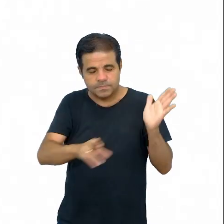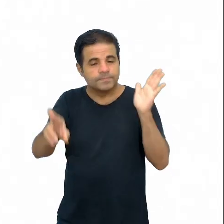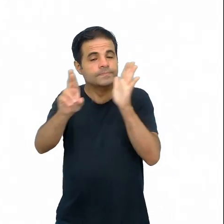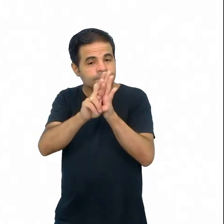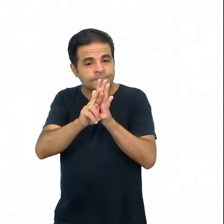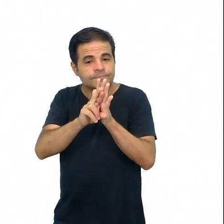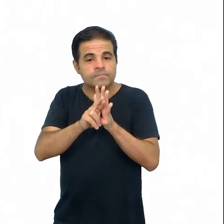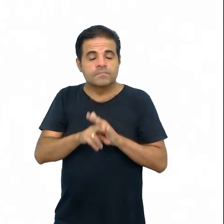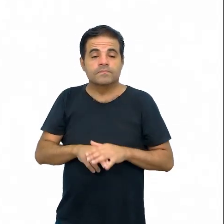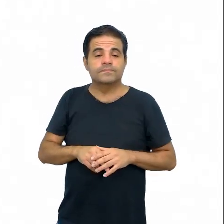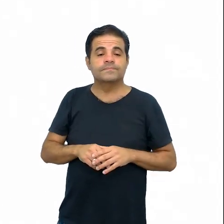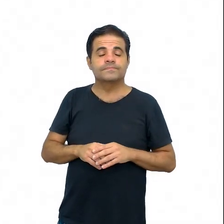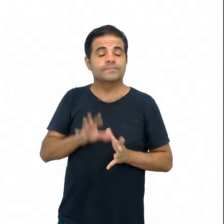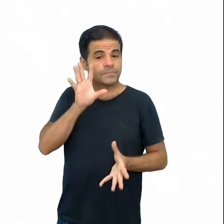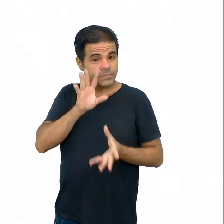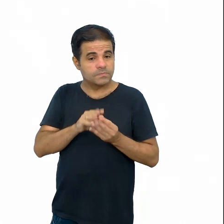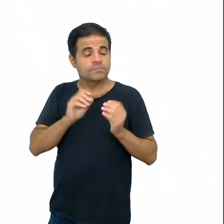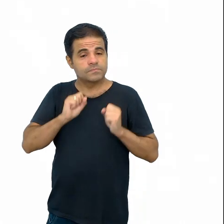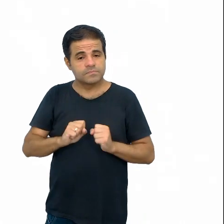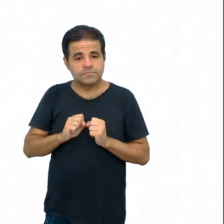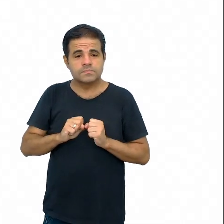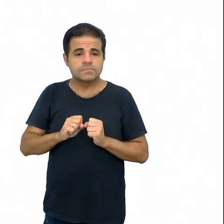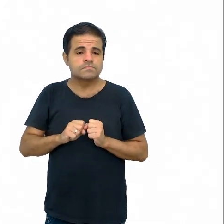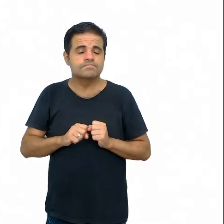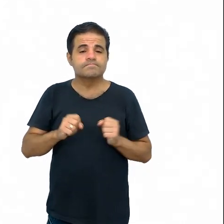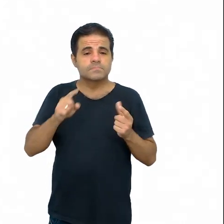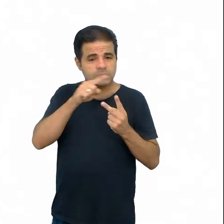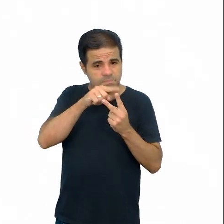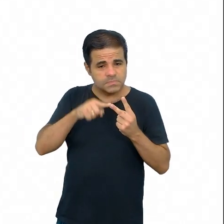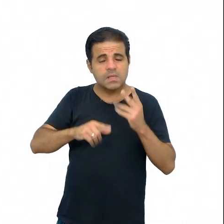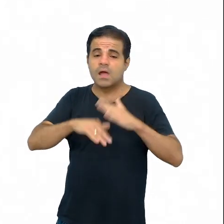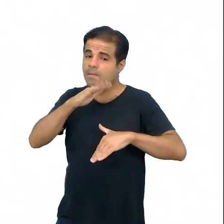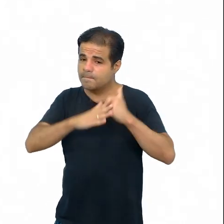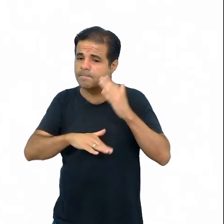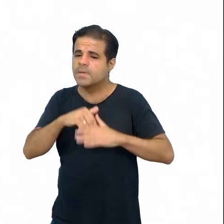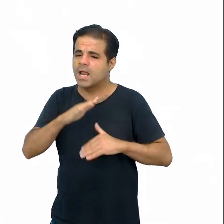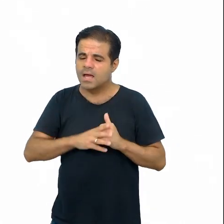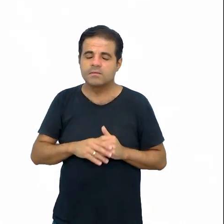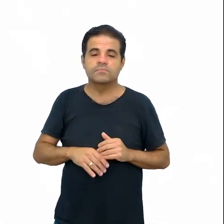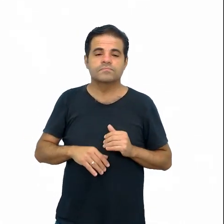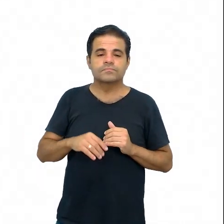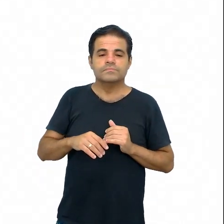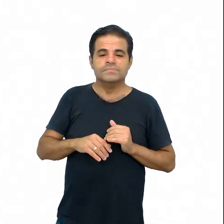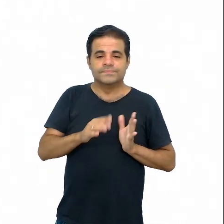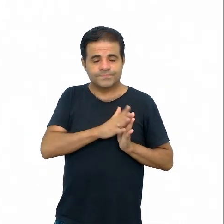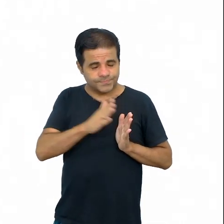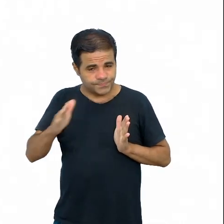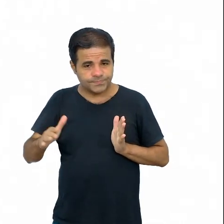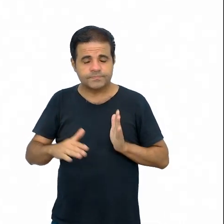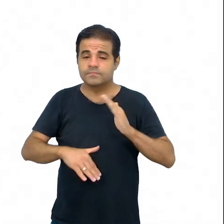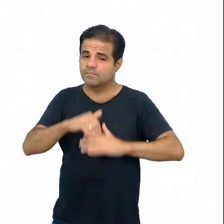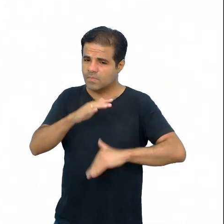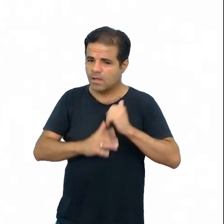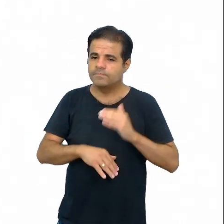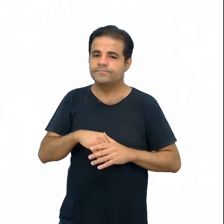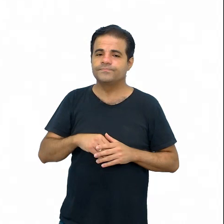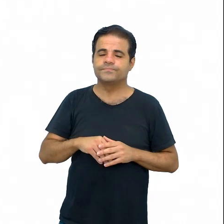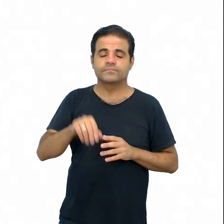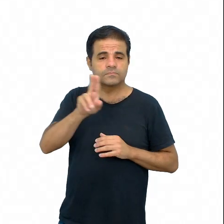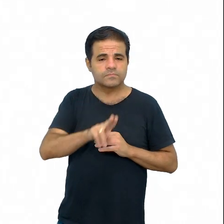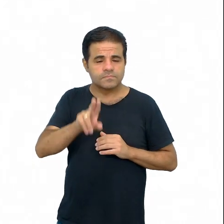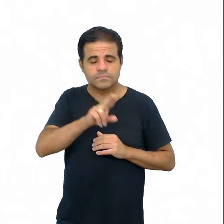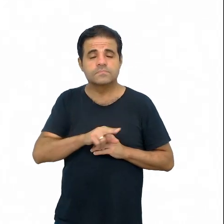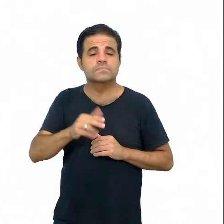representados. Em síntese, nós podemos dizer que ambas práticas, né, são práticas e usos